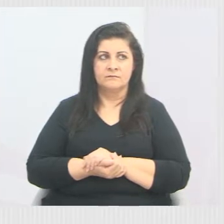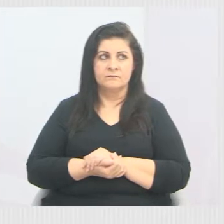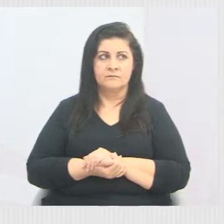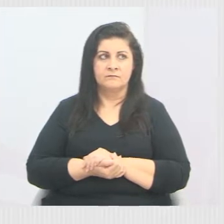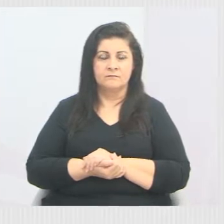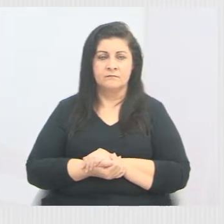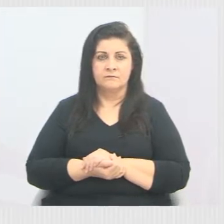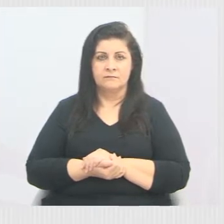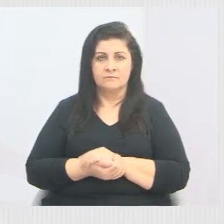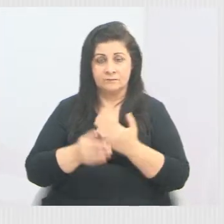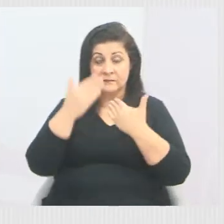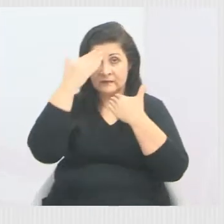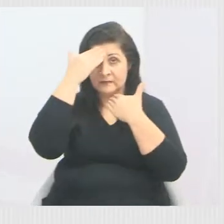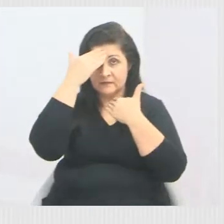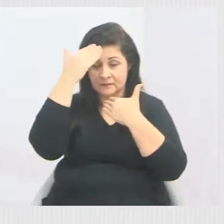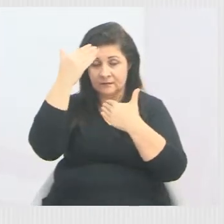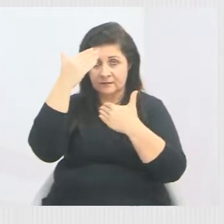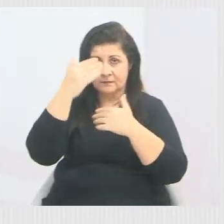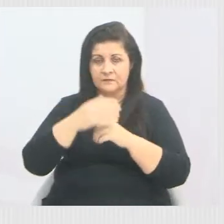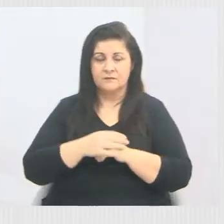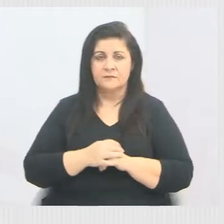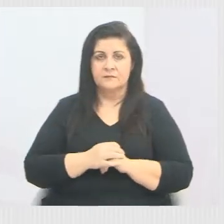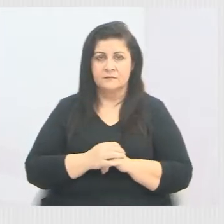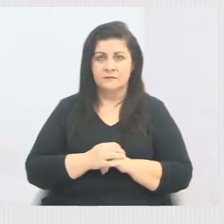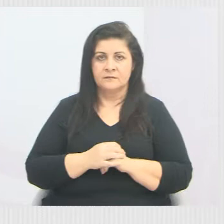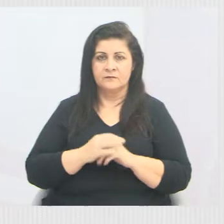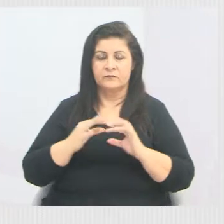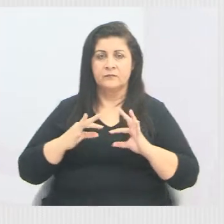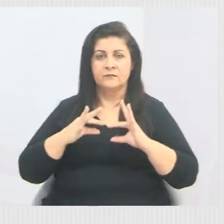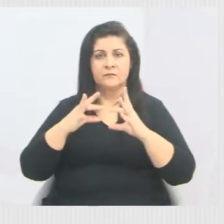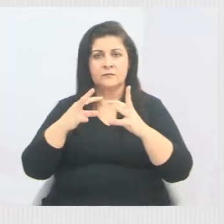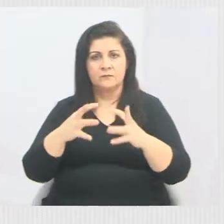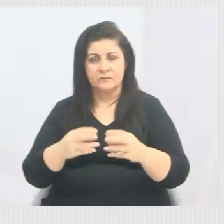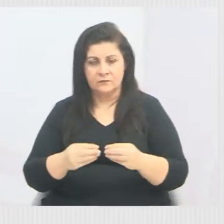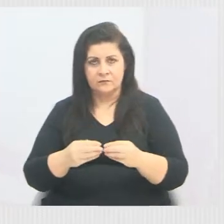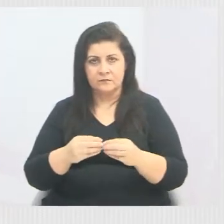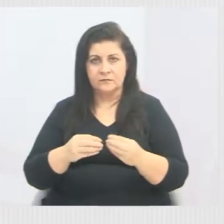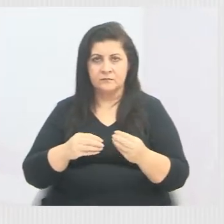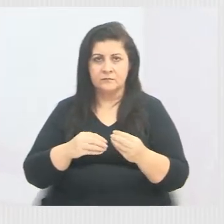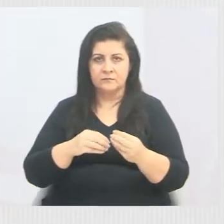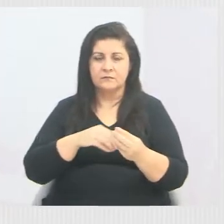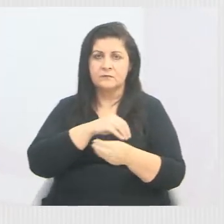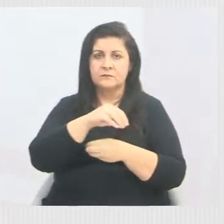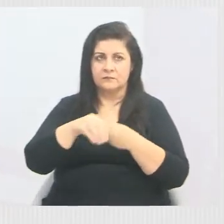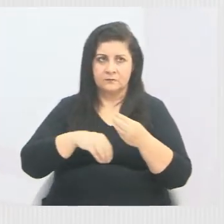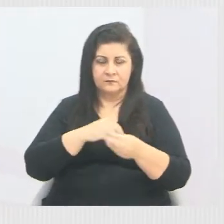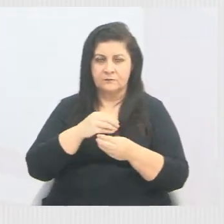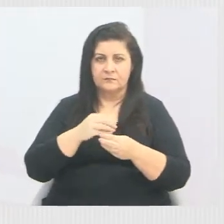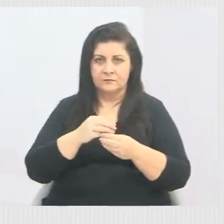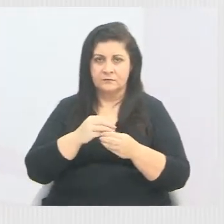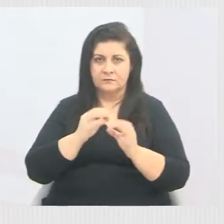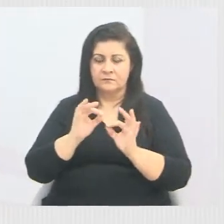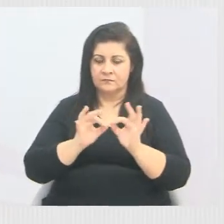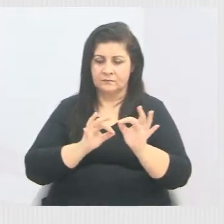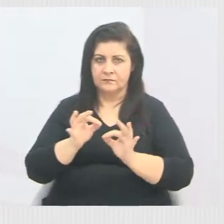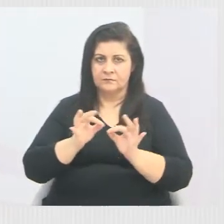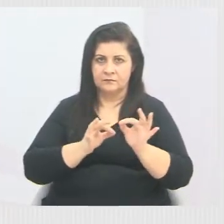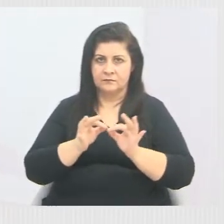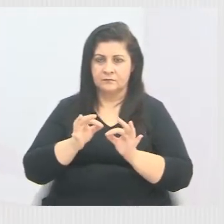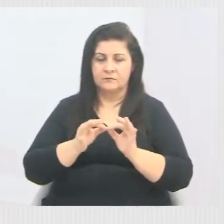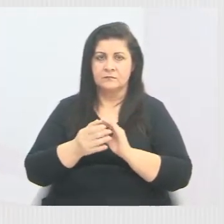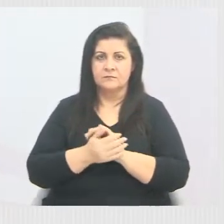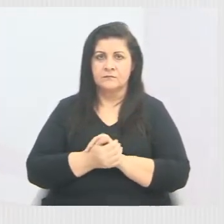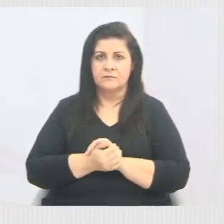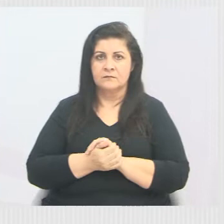Eu vou fazer alguns agradecimentos antes. Queria agradecer a todos que, de alguma forma, fizeram parte desse encerramento e aplicações das ações